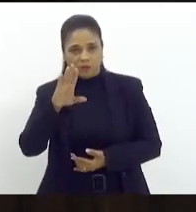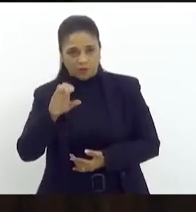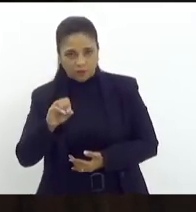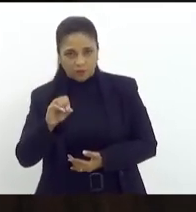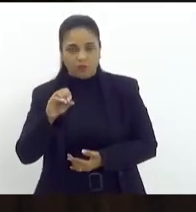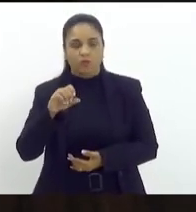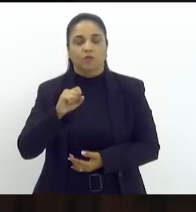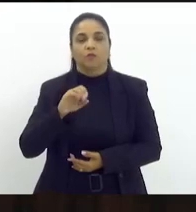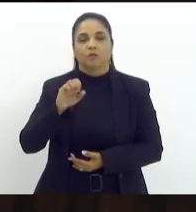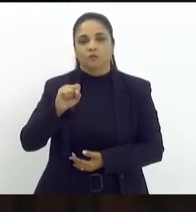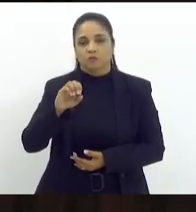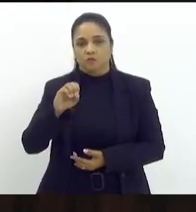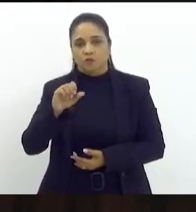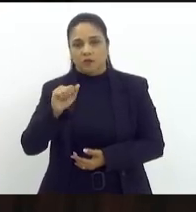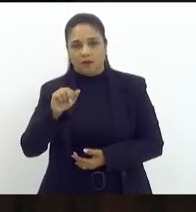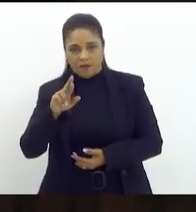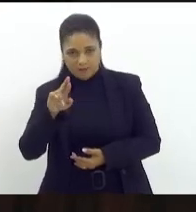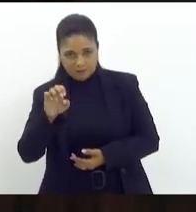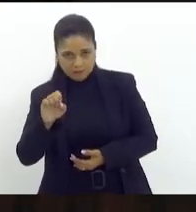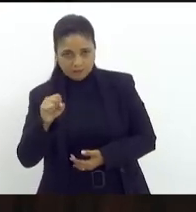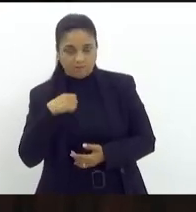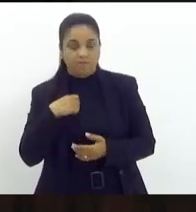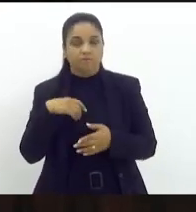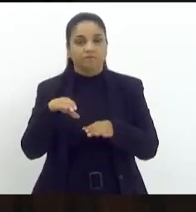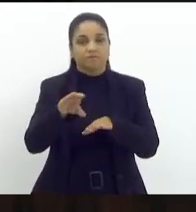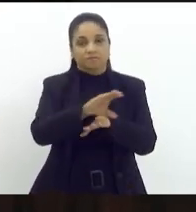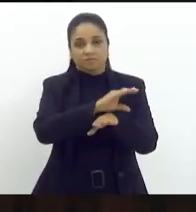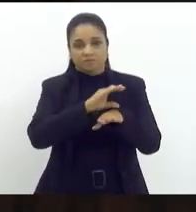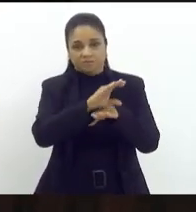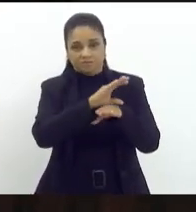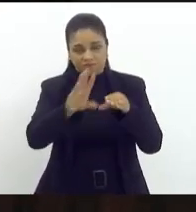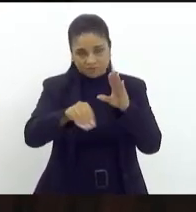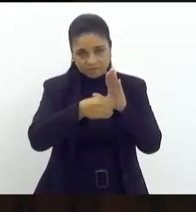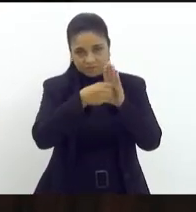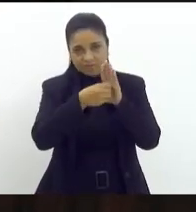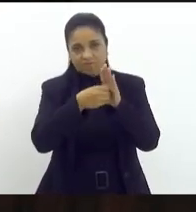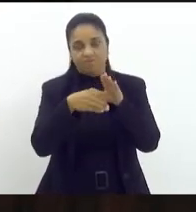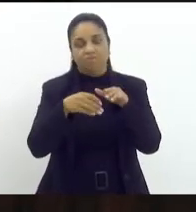a emenda da comissão de indicação Legislativa